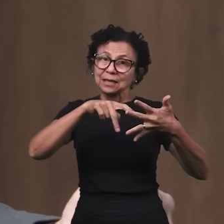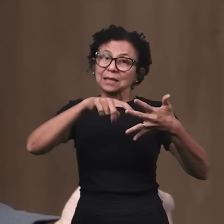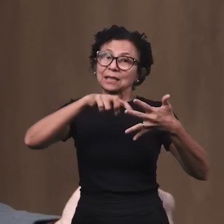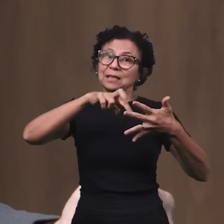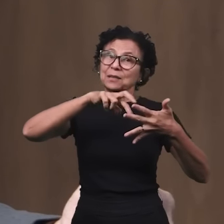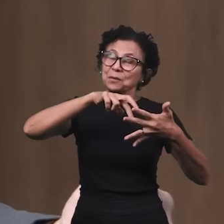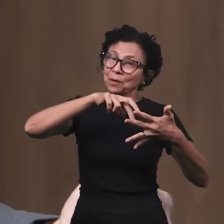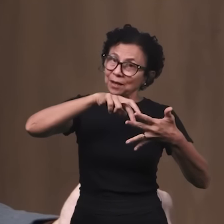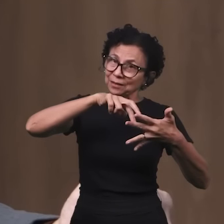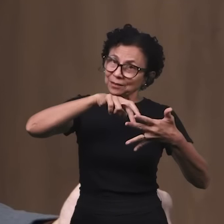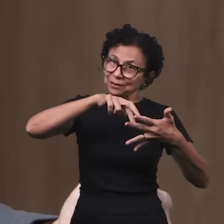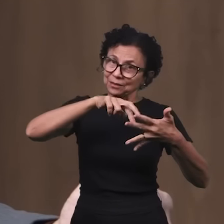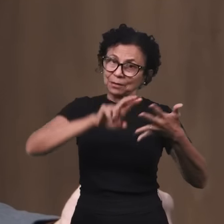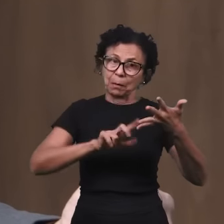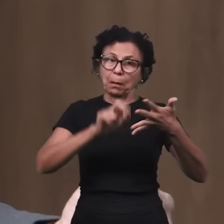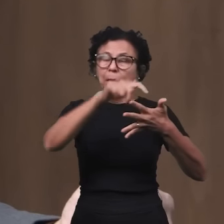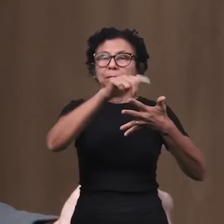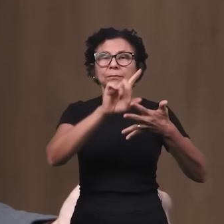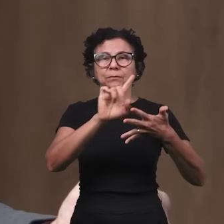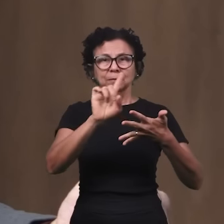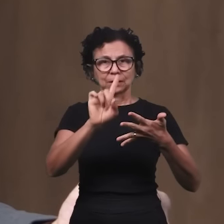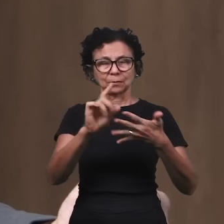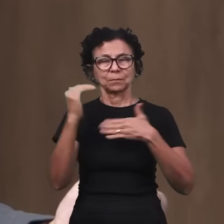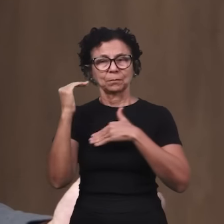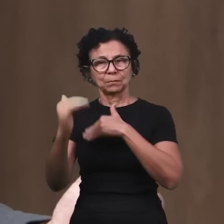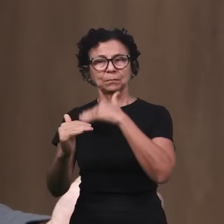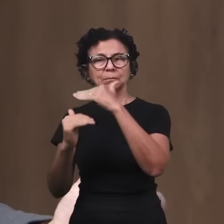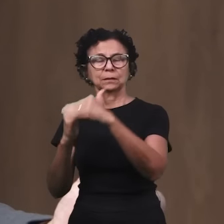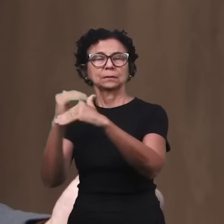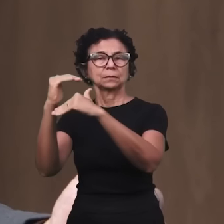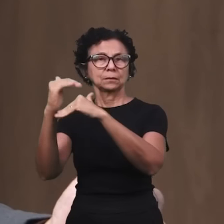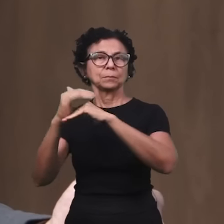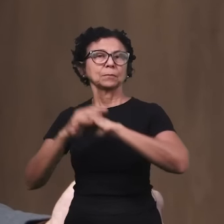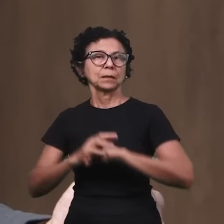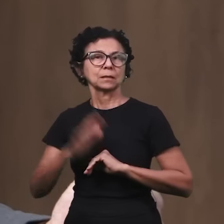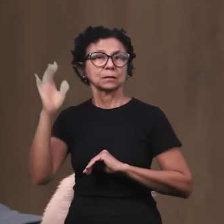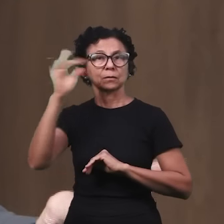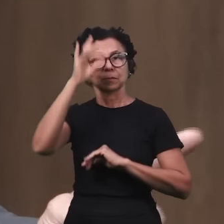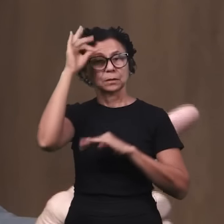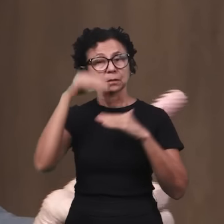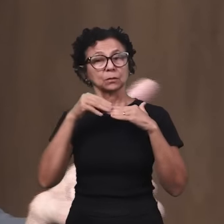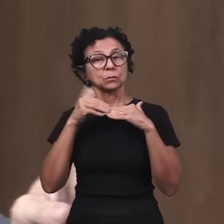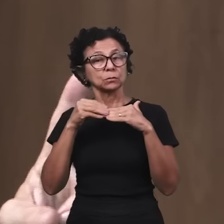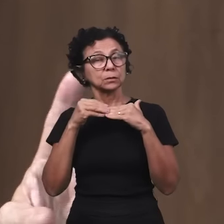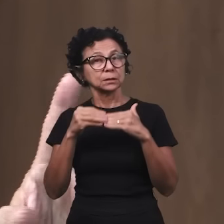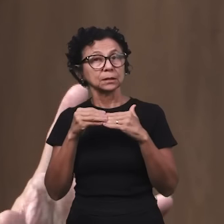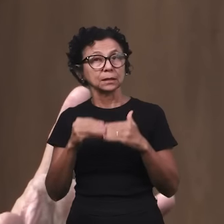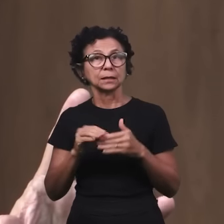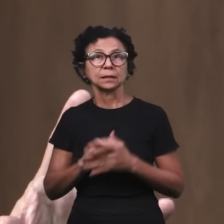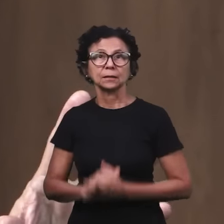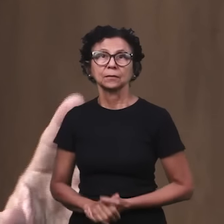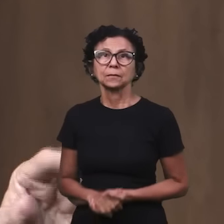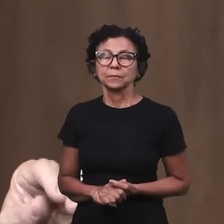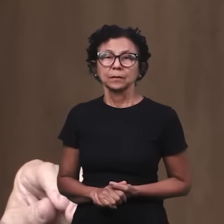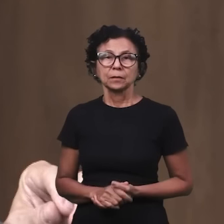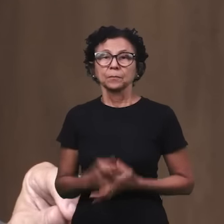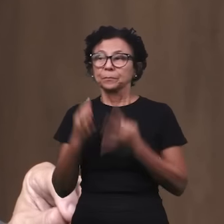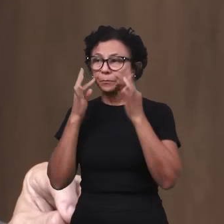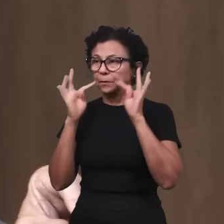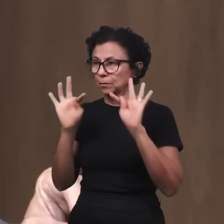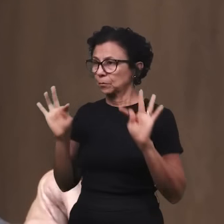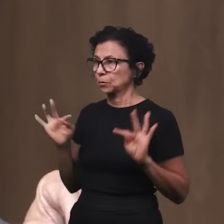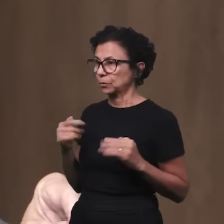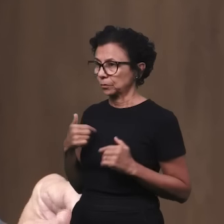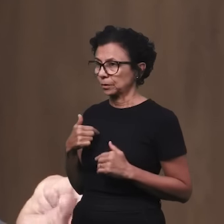todo o conhecimento, nós temos o Espírito Santo para nos guiar, para nos dirigir. Eu tenho um exemplo aqui, se é que eu posso contar claro, aqui. Por favor. Então, eu